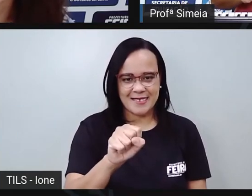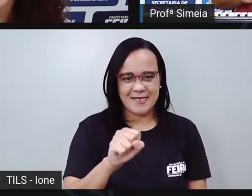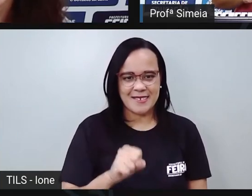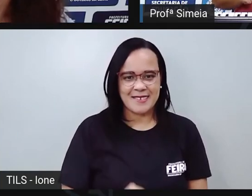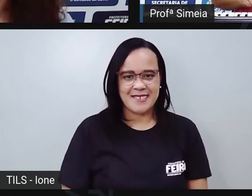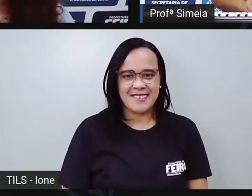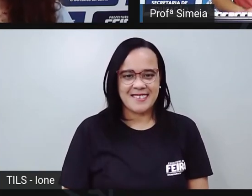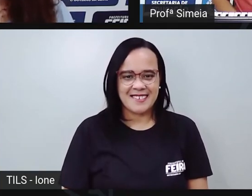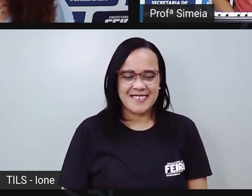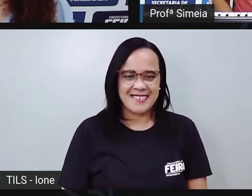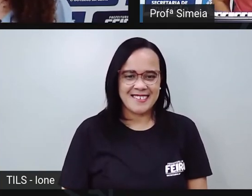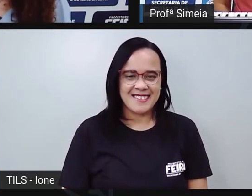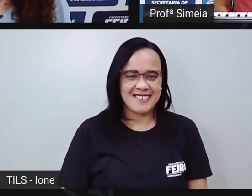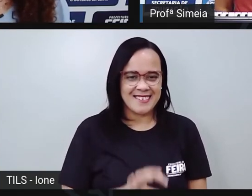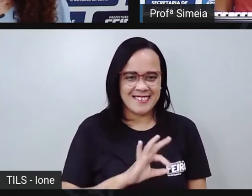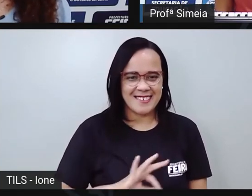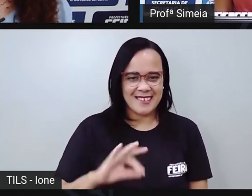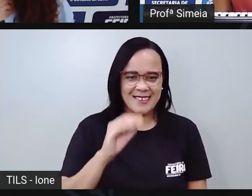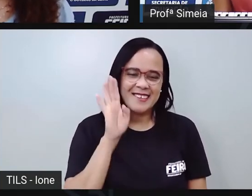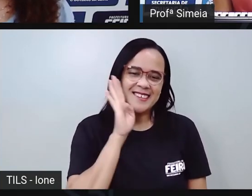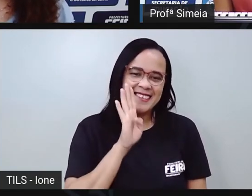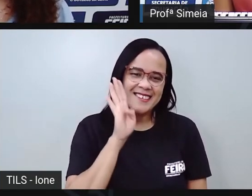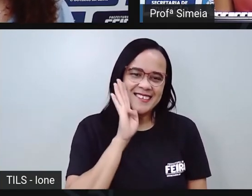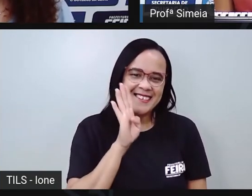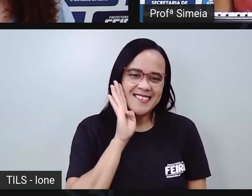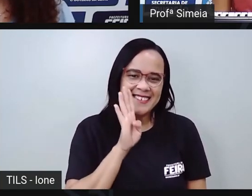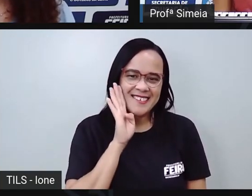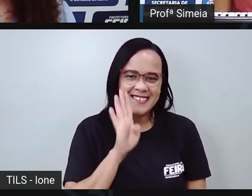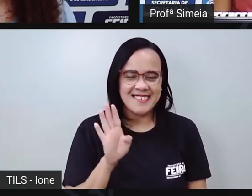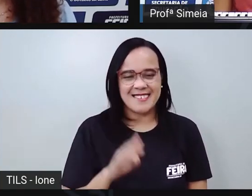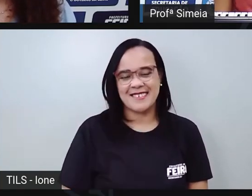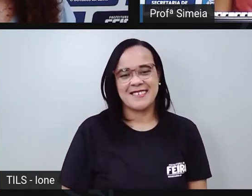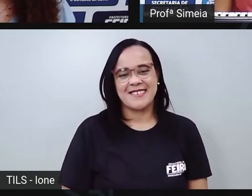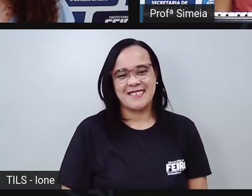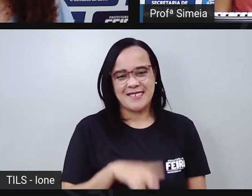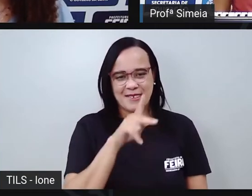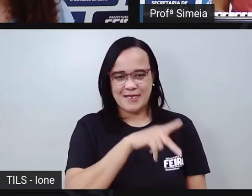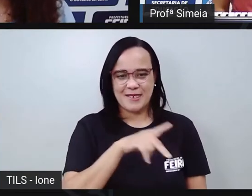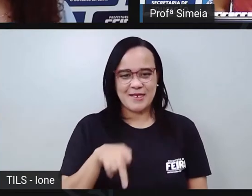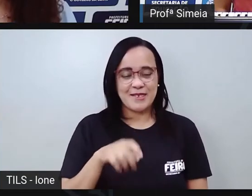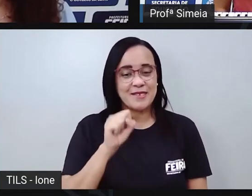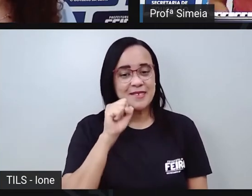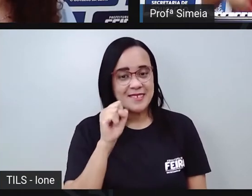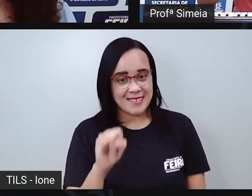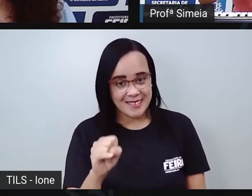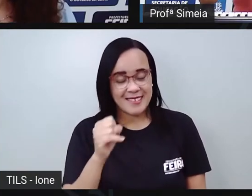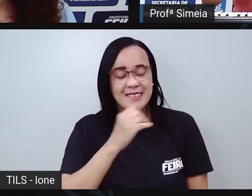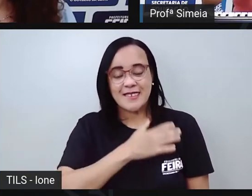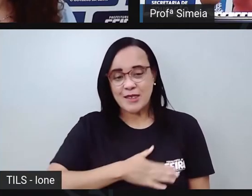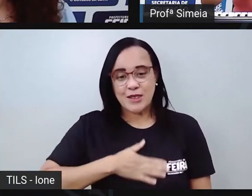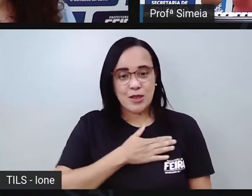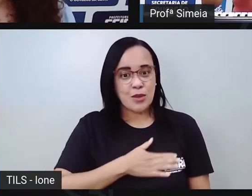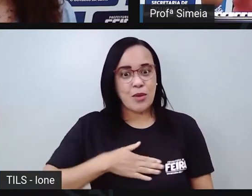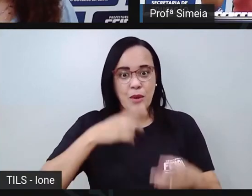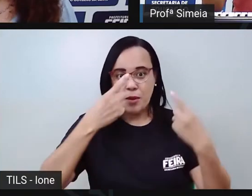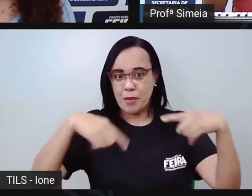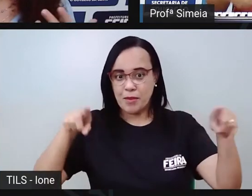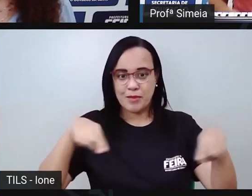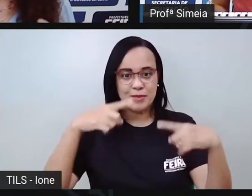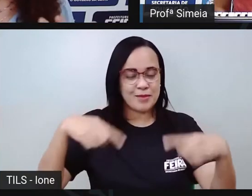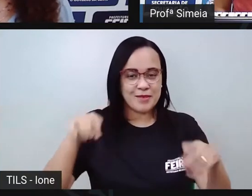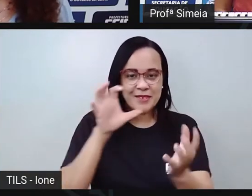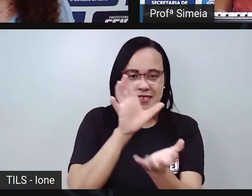sozinho que legal bracinho Eu adorei aprender a música do jacaré